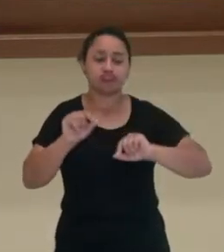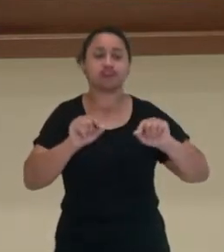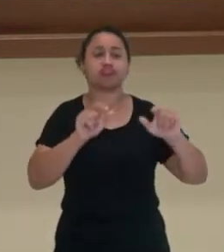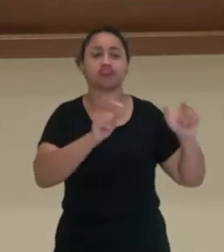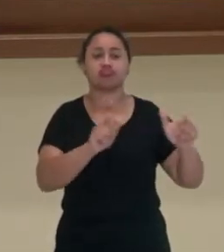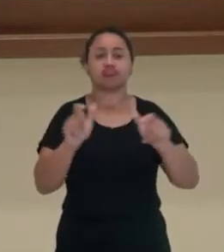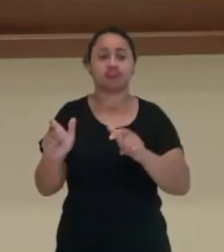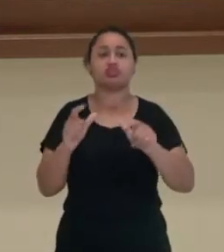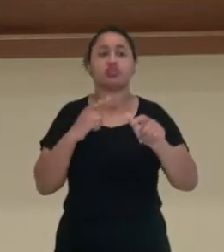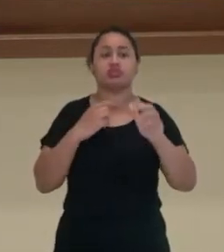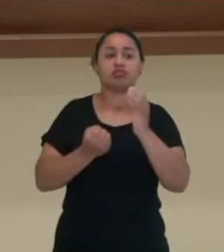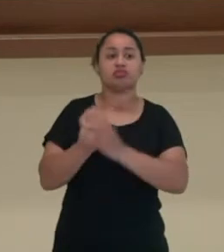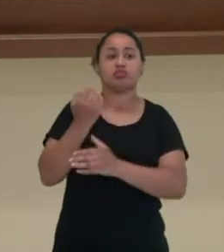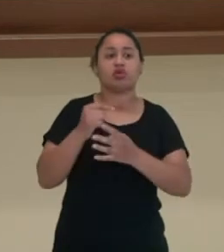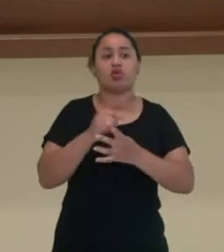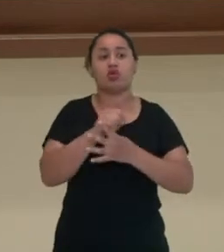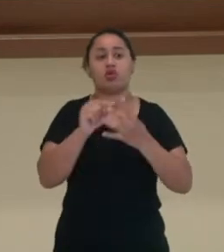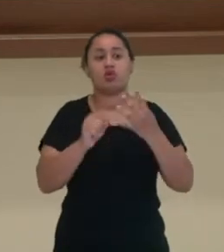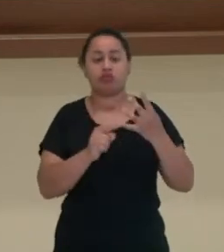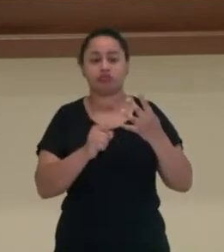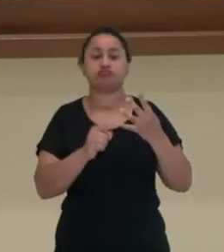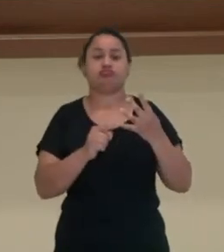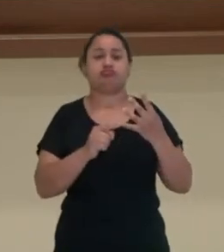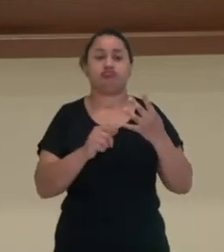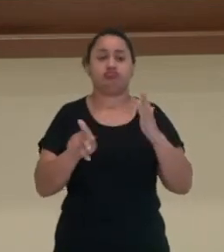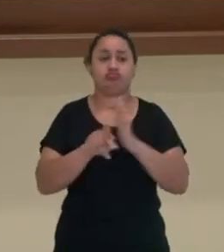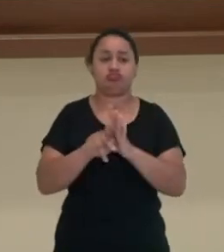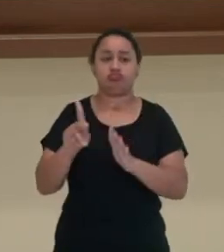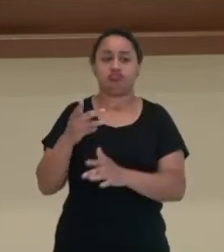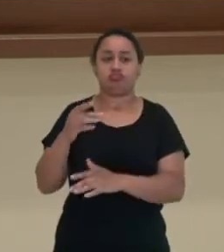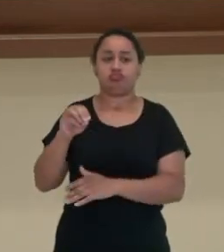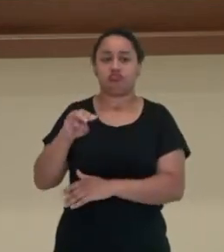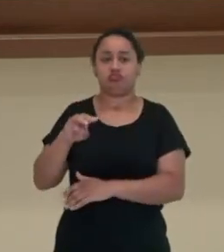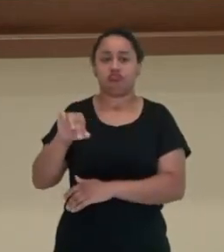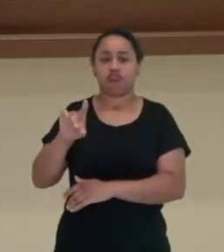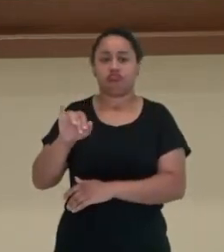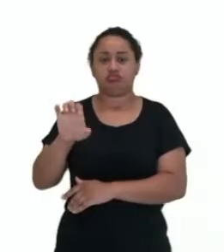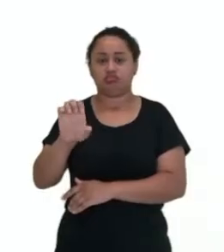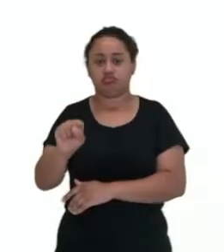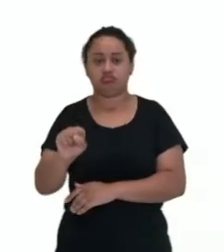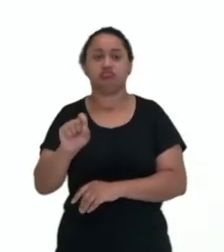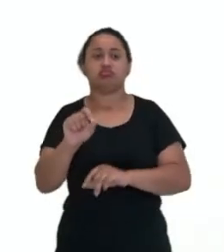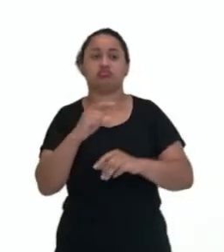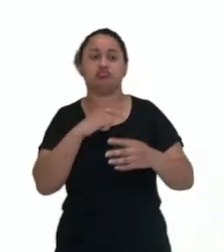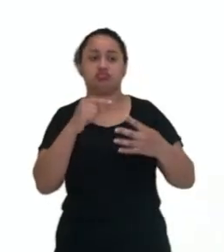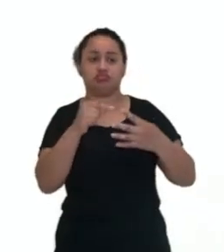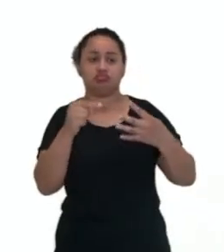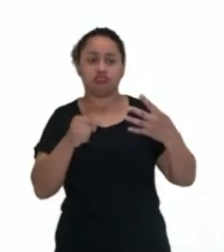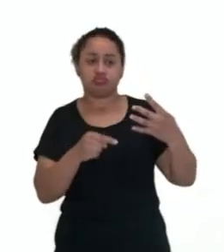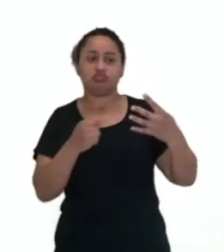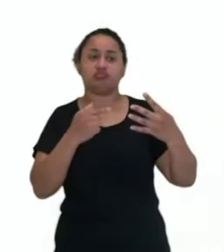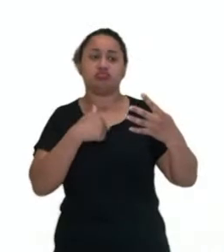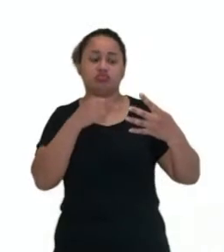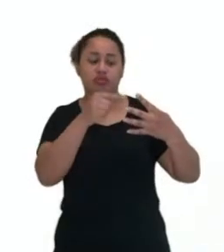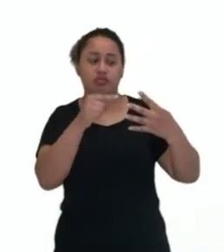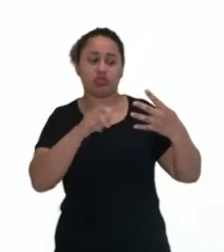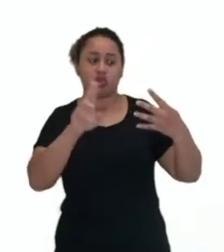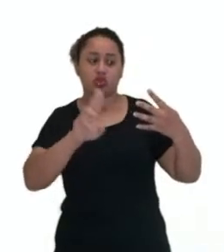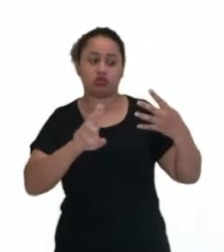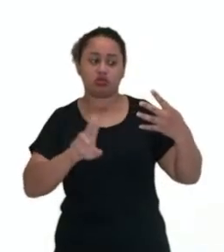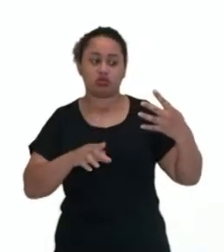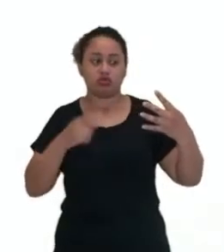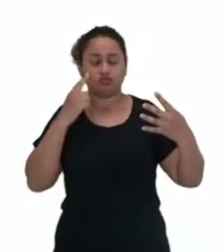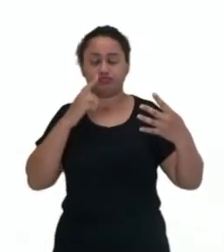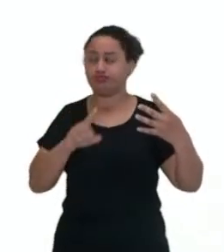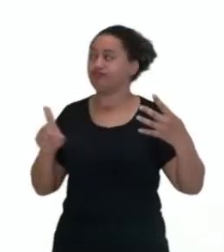ambientes levaram à formação de 4 grandes gêneros de hominídeos aí, Ardipithecus, Australopithecus,